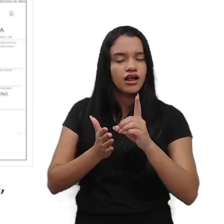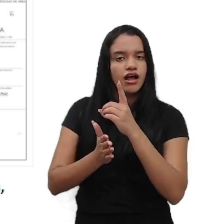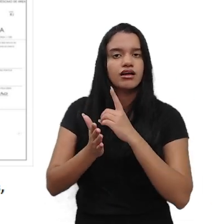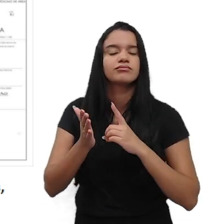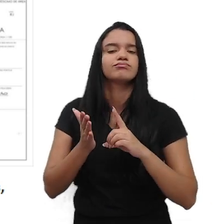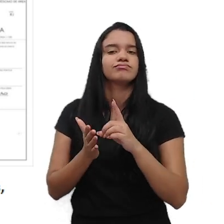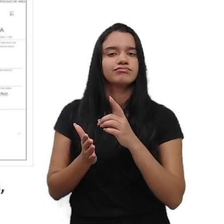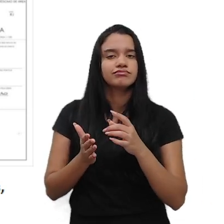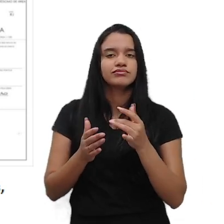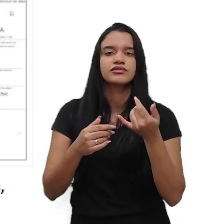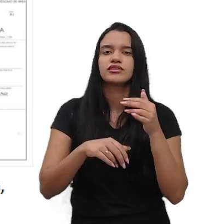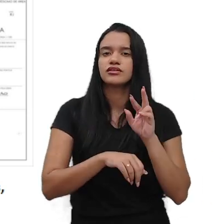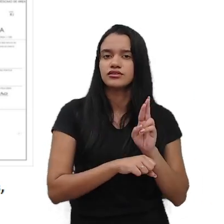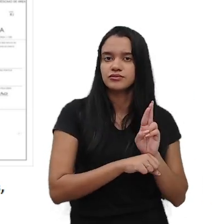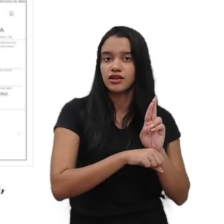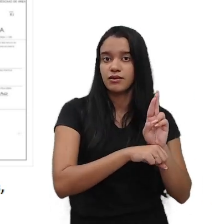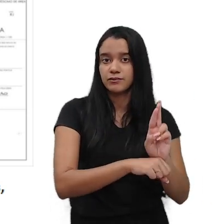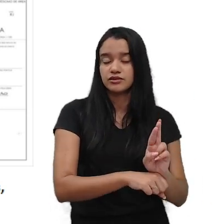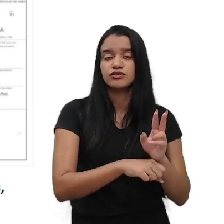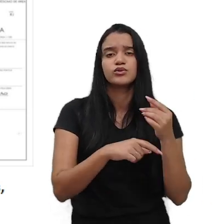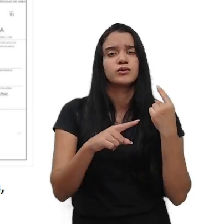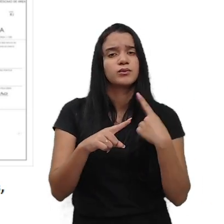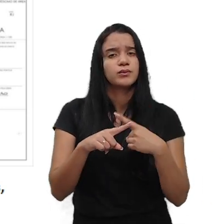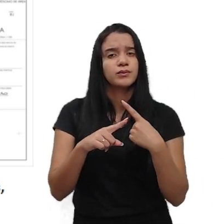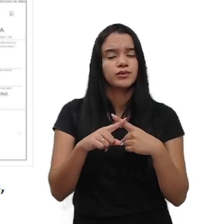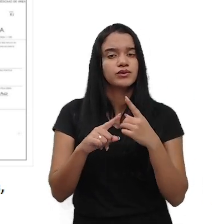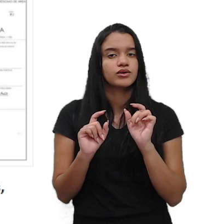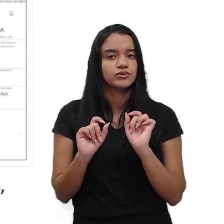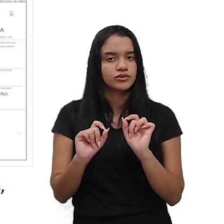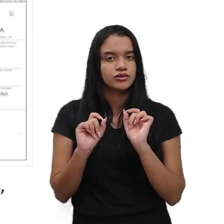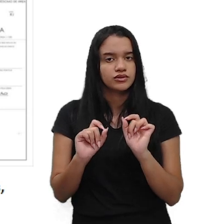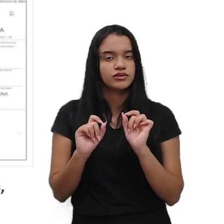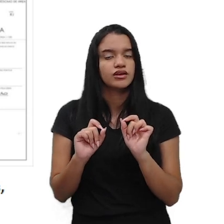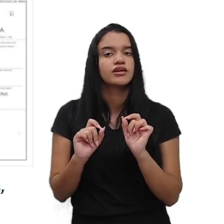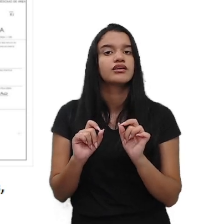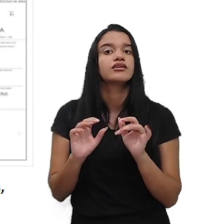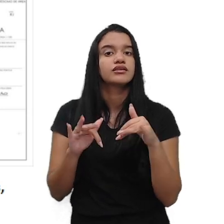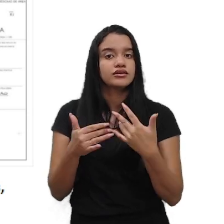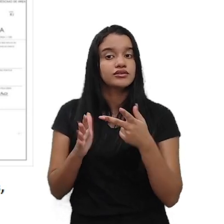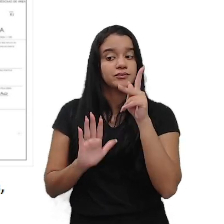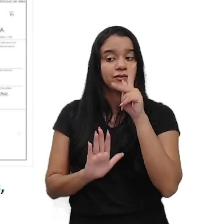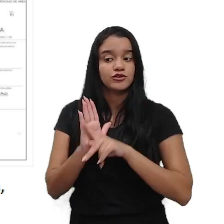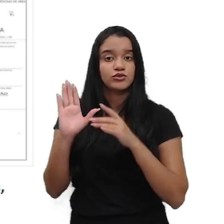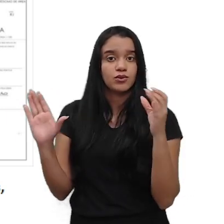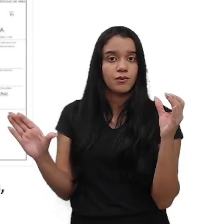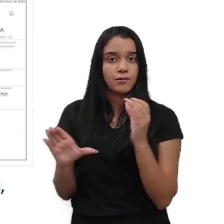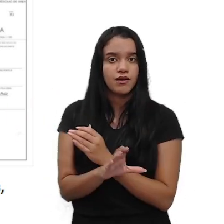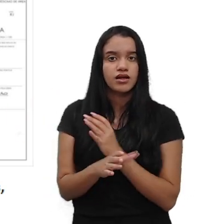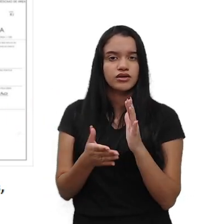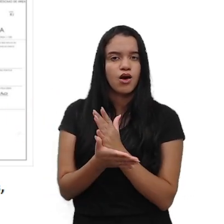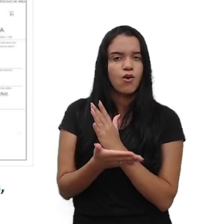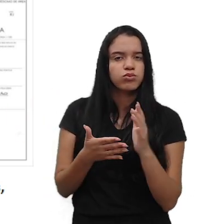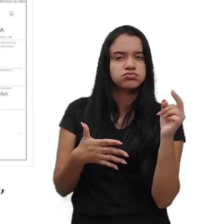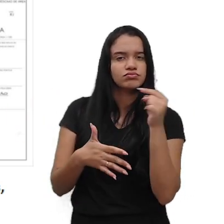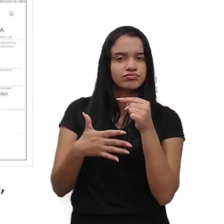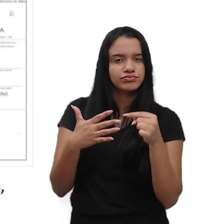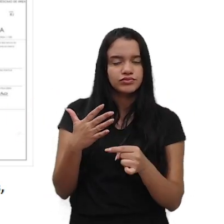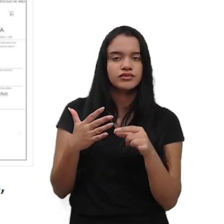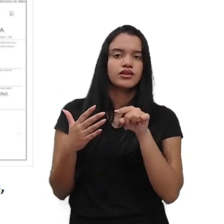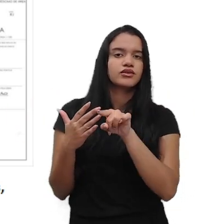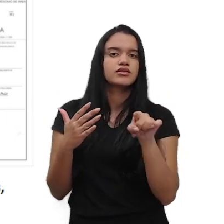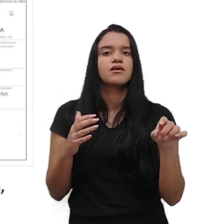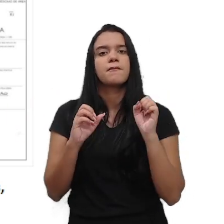familiarize com esse tipo de representação, porque ele vai tirar desse projeto completo alguns elementos para que você